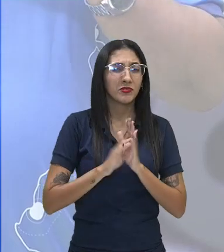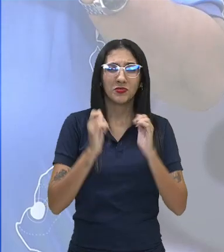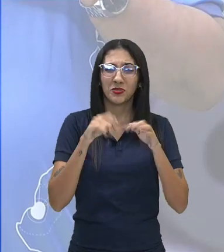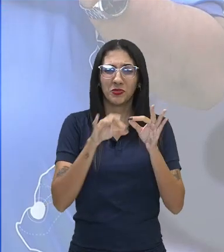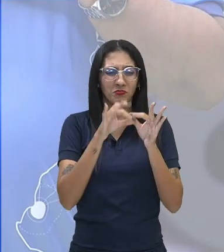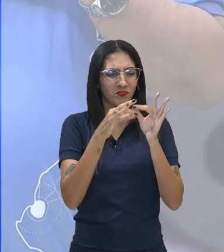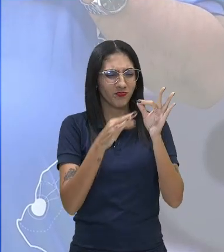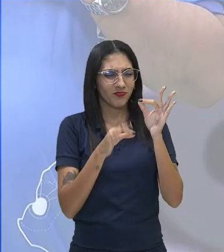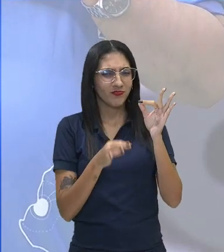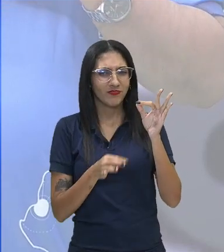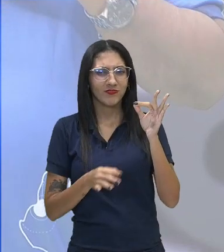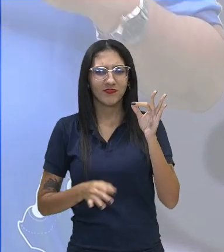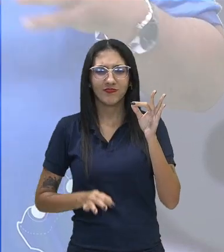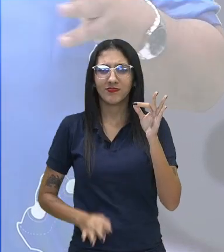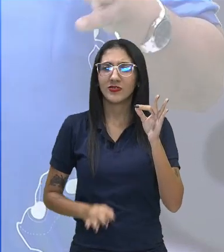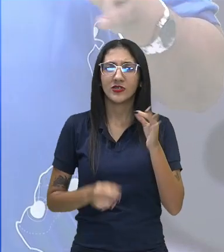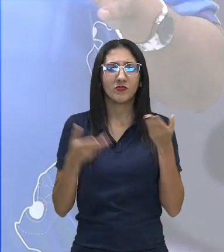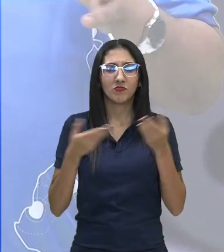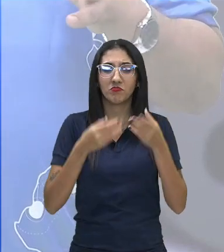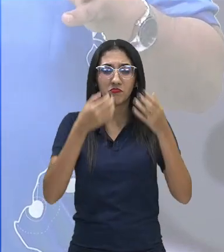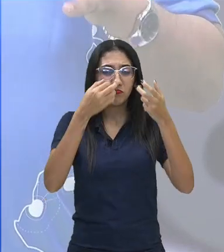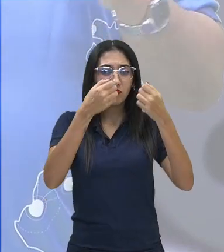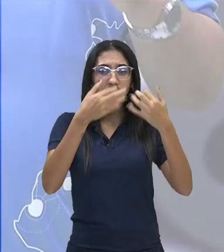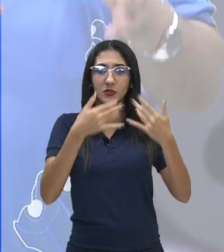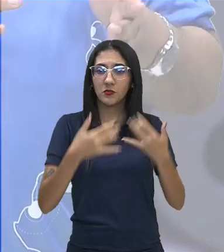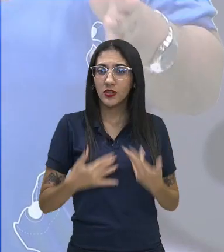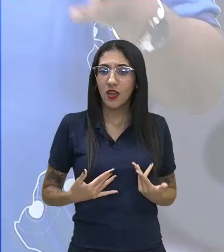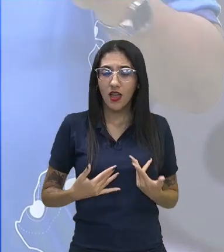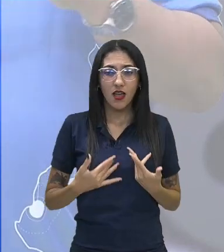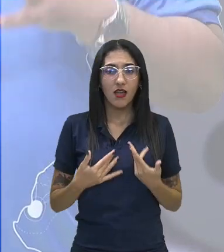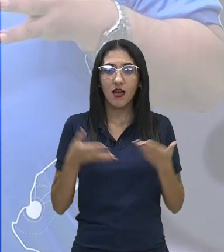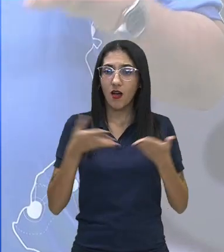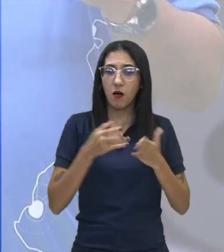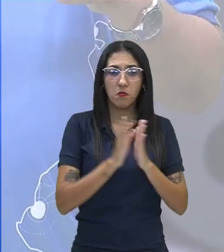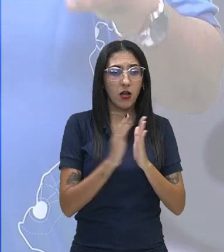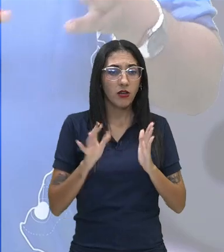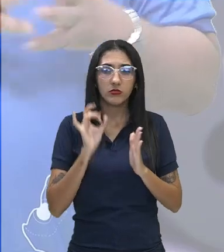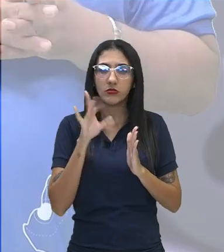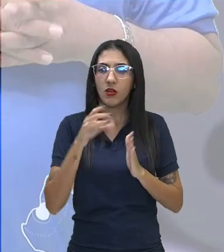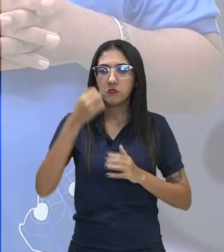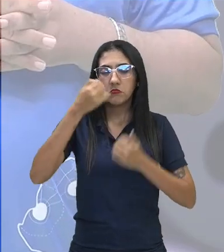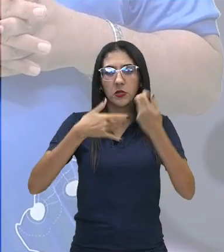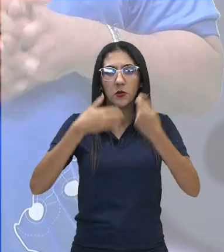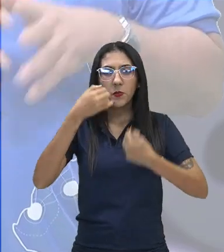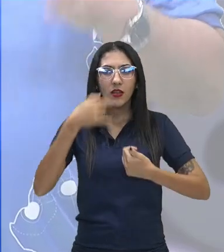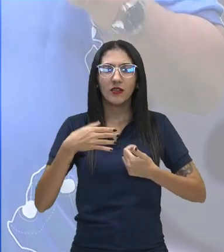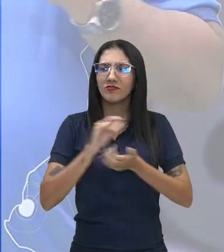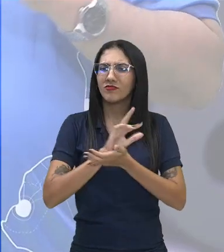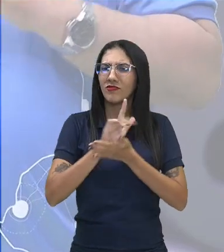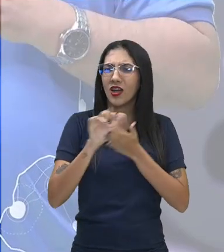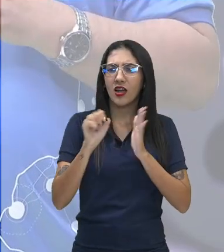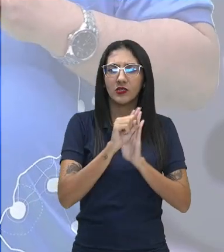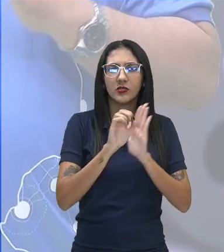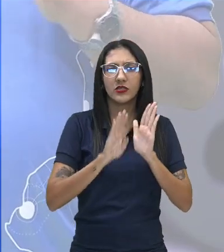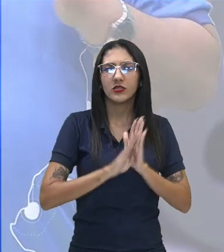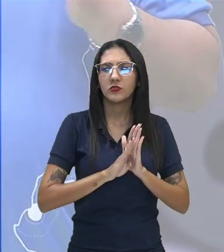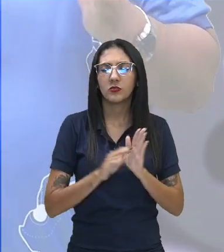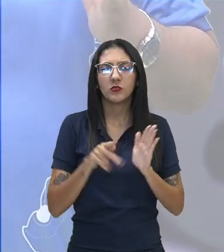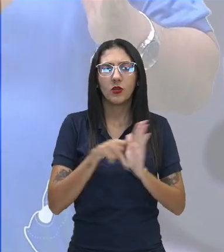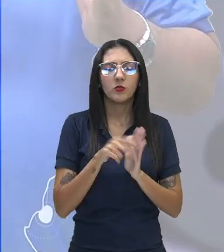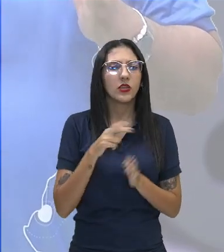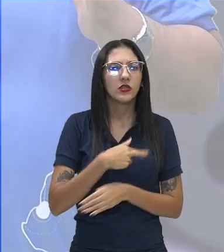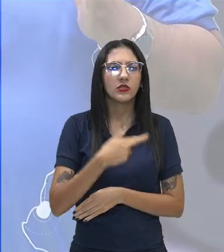interminável, passar aqui todo esse tempo falando dos símbolos das diferentes religiões. As religiões podem